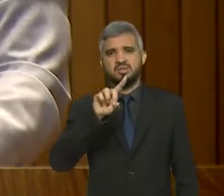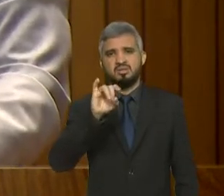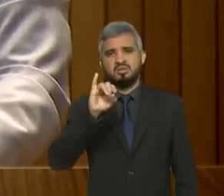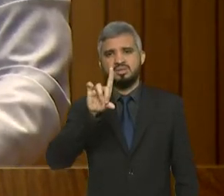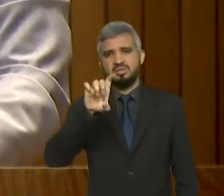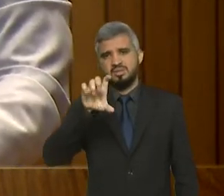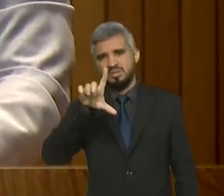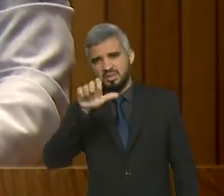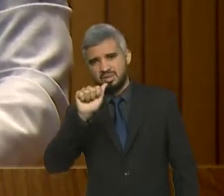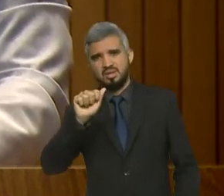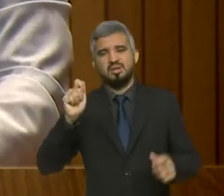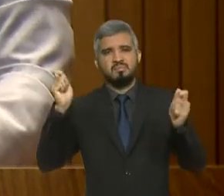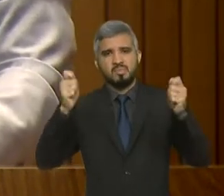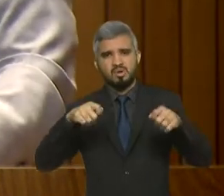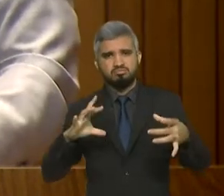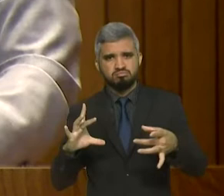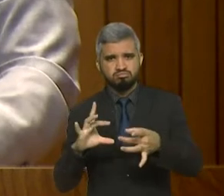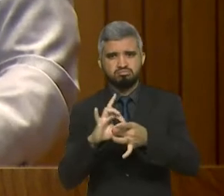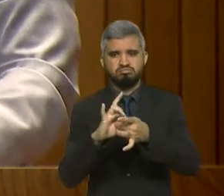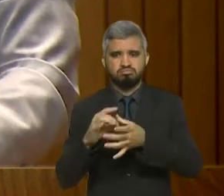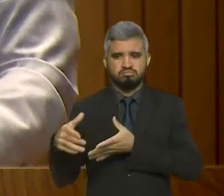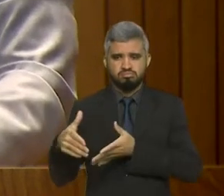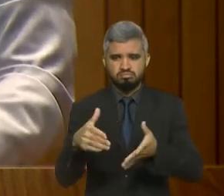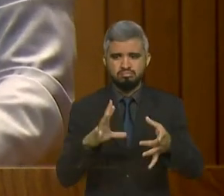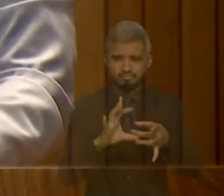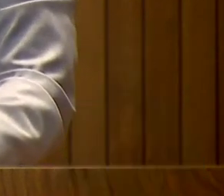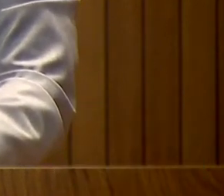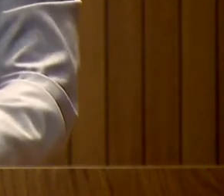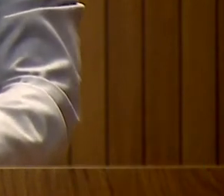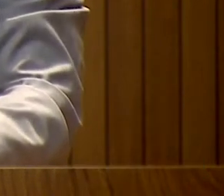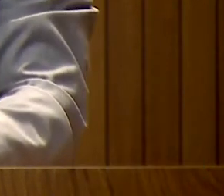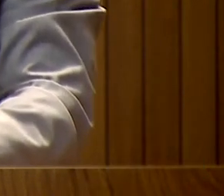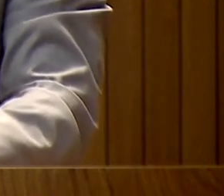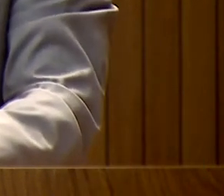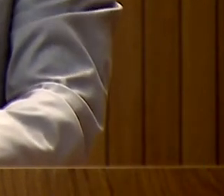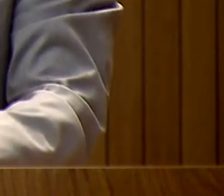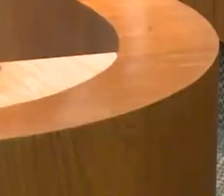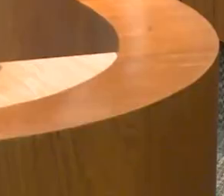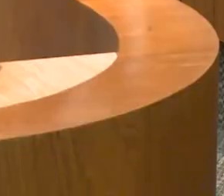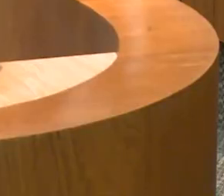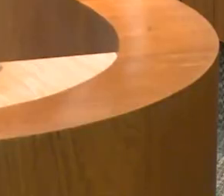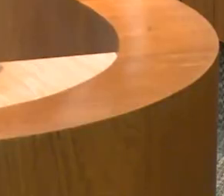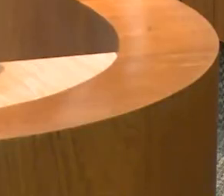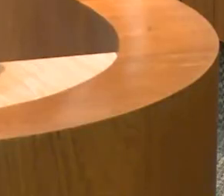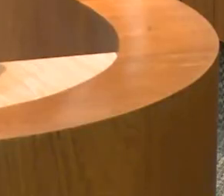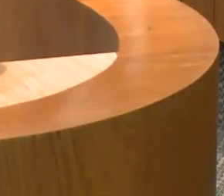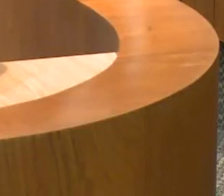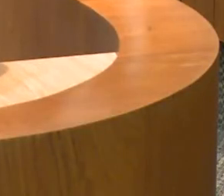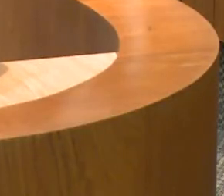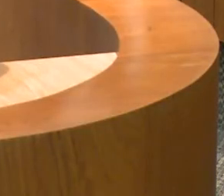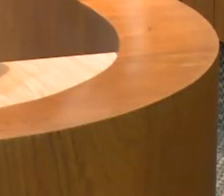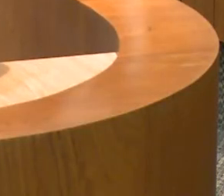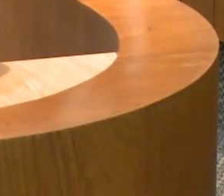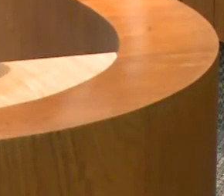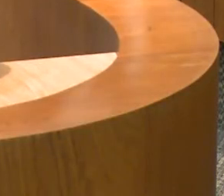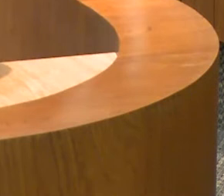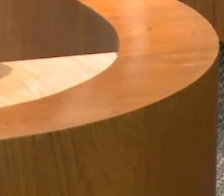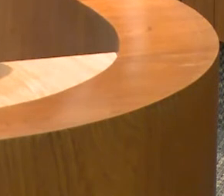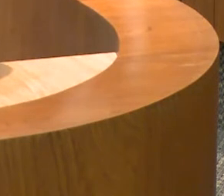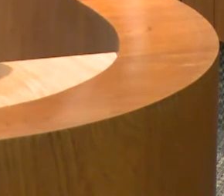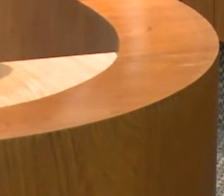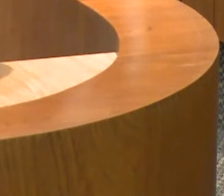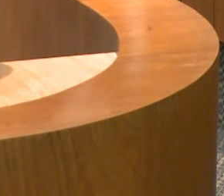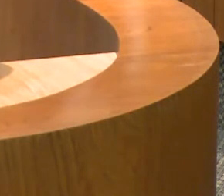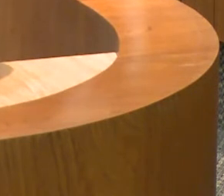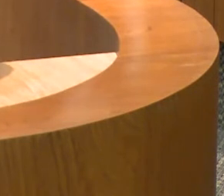as BRs e, portanto, interligadas com o resto do Brasil. Então, senhor presidente, era esse o meu apelo, né, que é um pedido ali, não só do